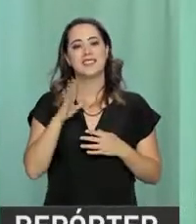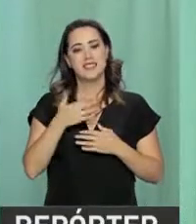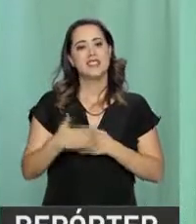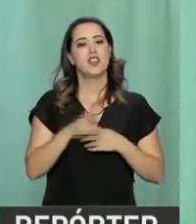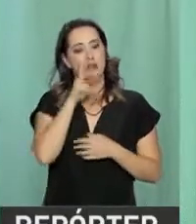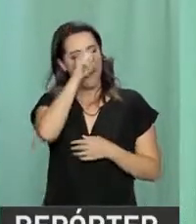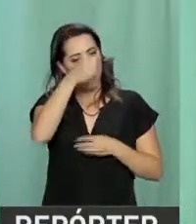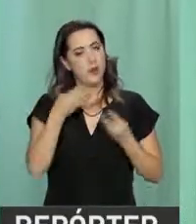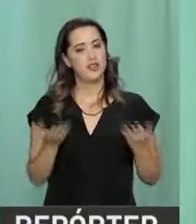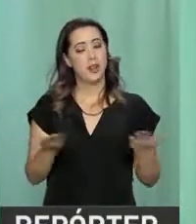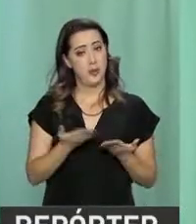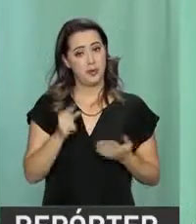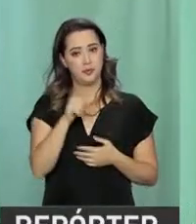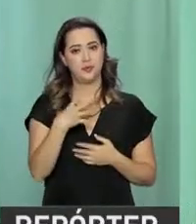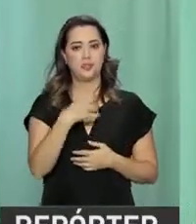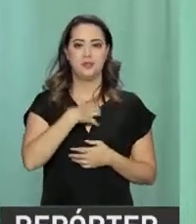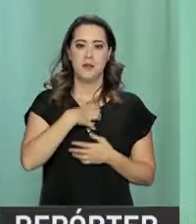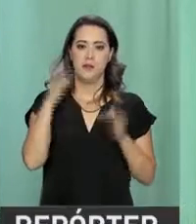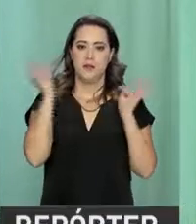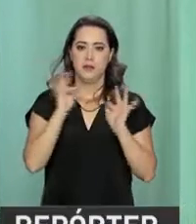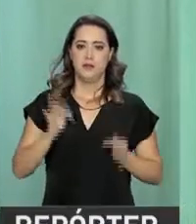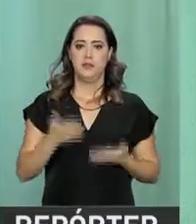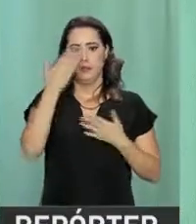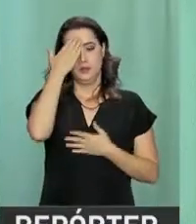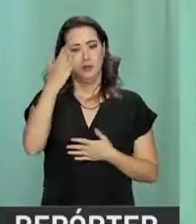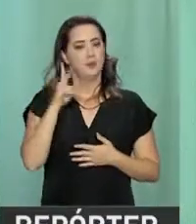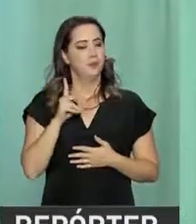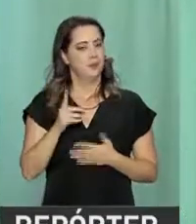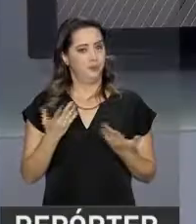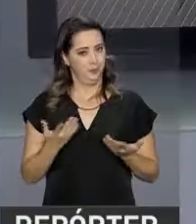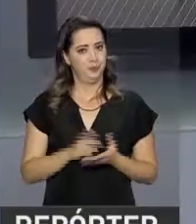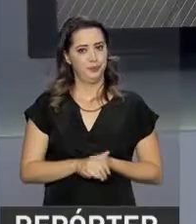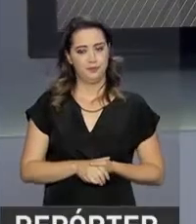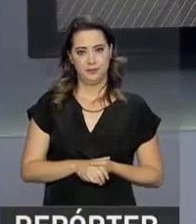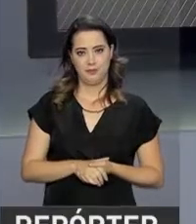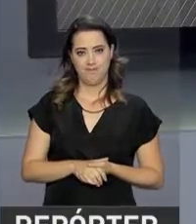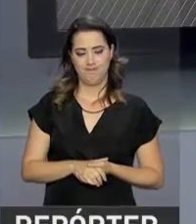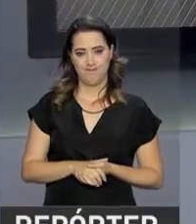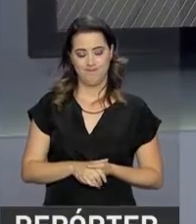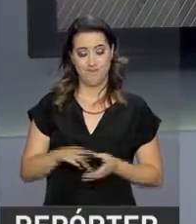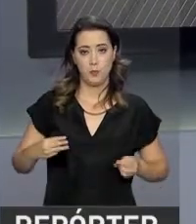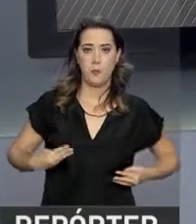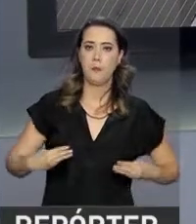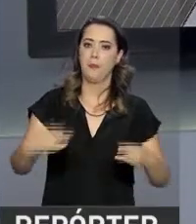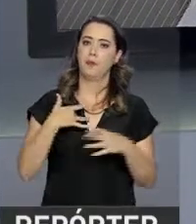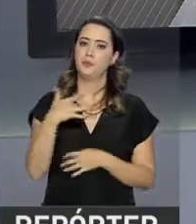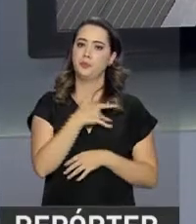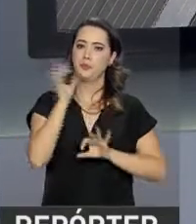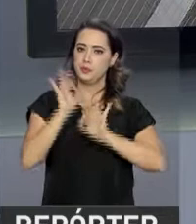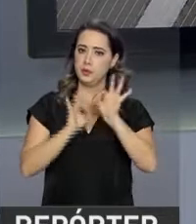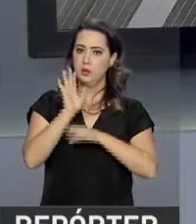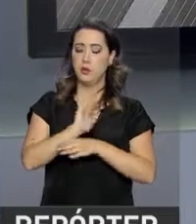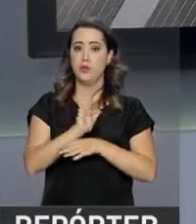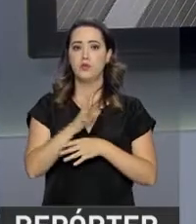já fortinho. Então, me sinto muito feliz e muito agradecida também. E o Ministério da Saúde preparou um